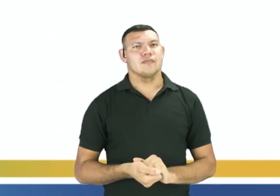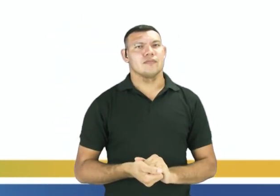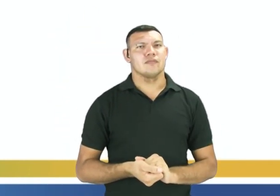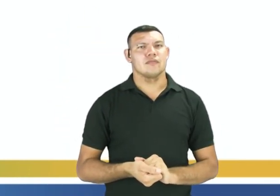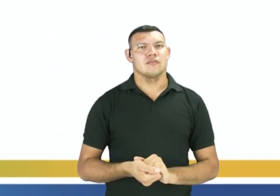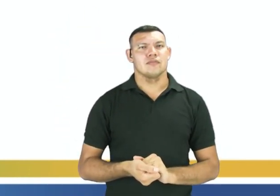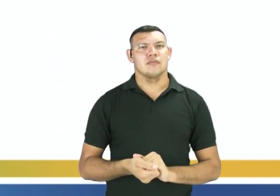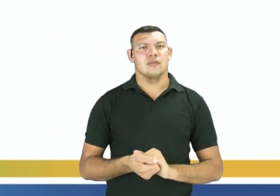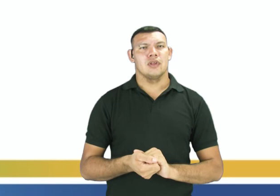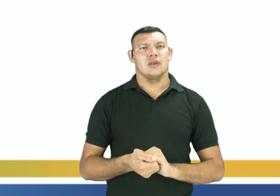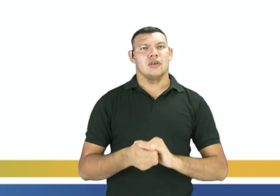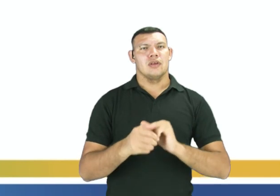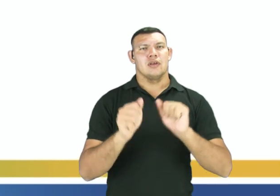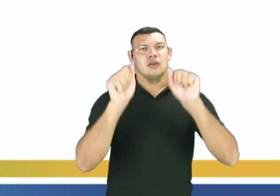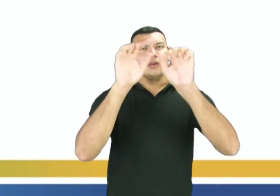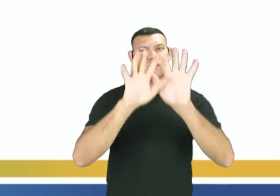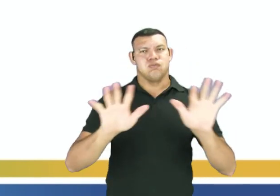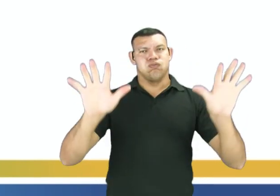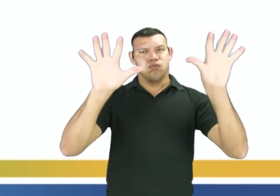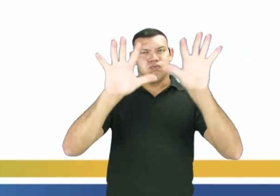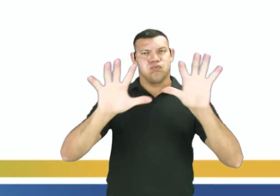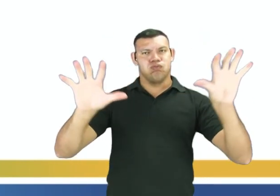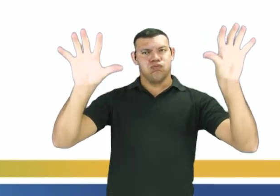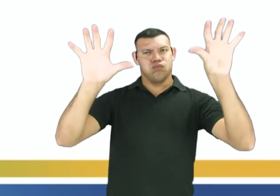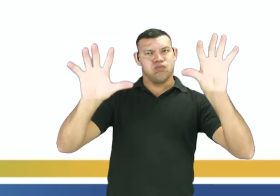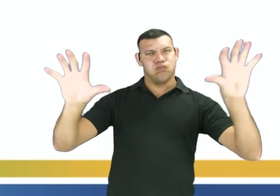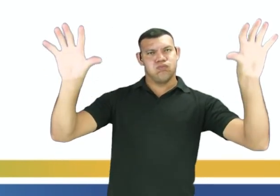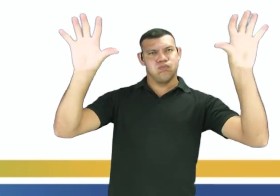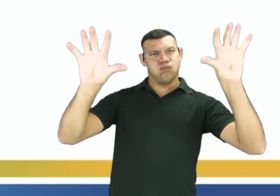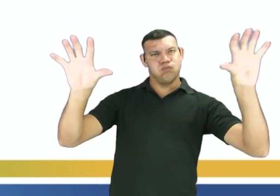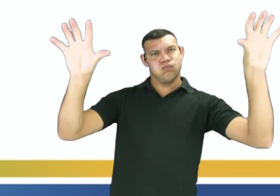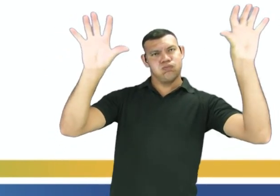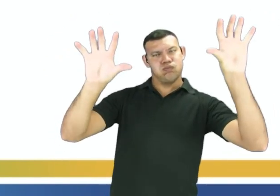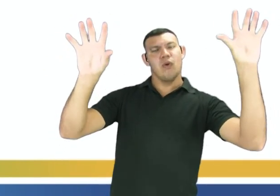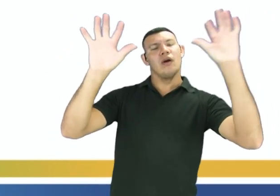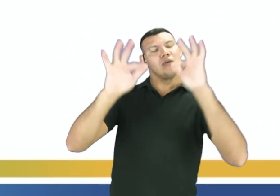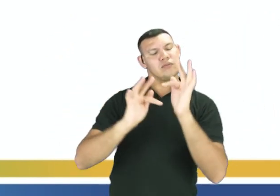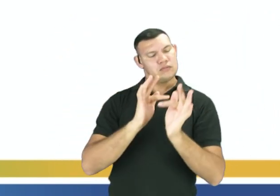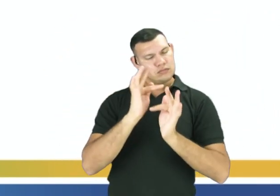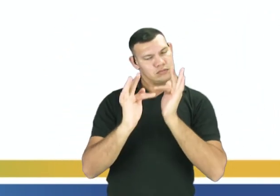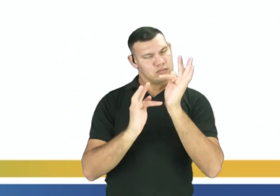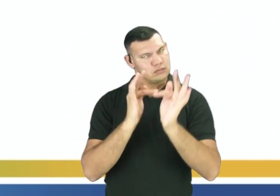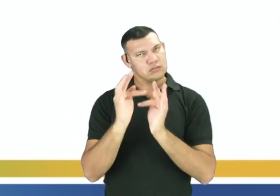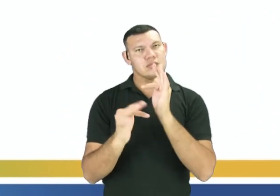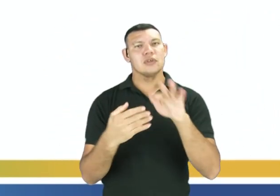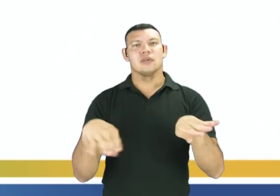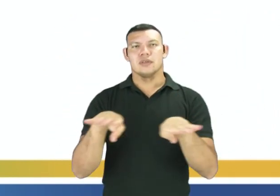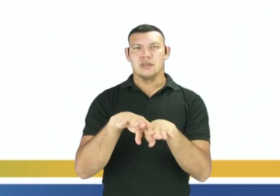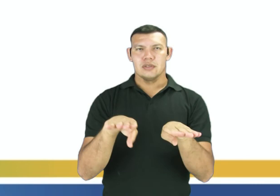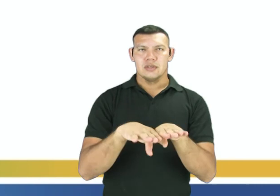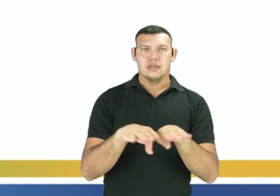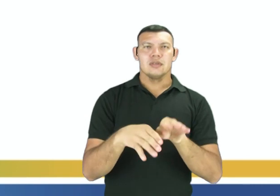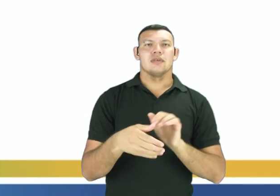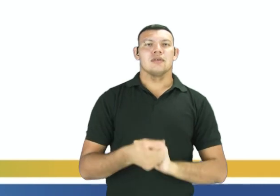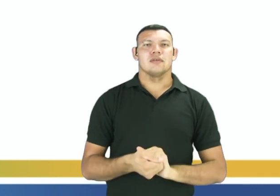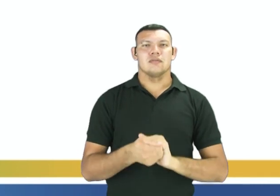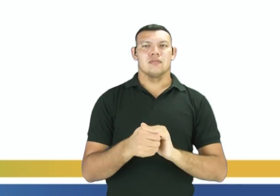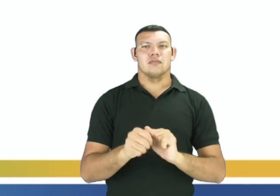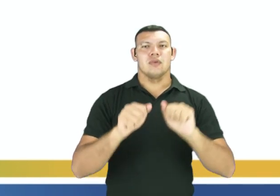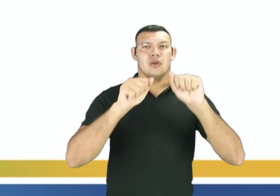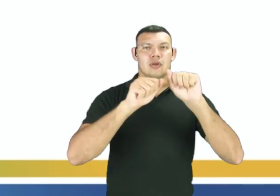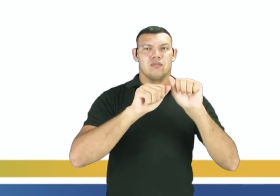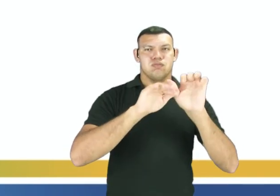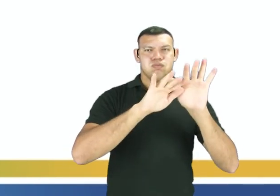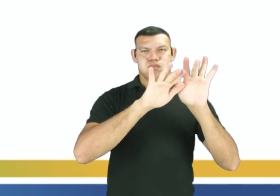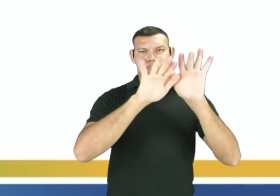na dispersão para a atmosfera desses poluentes também é um processo físico, e também no espalhamento